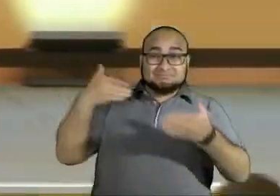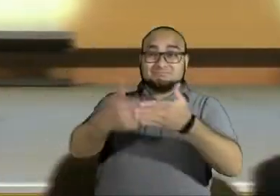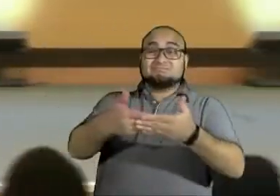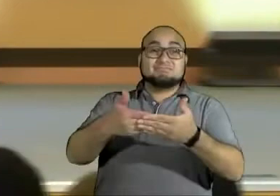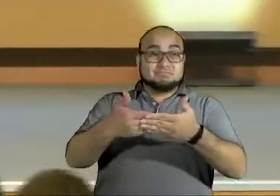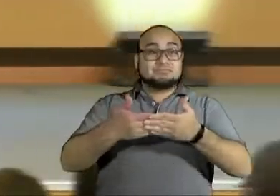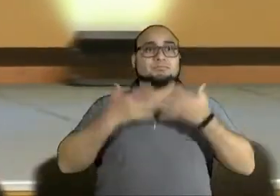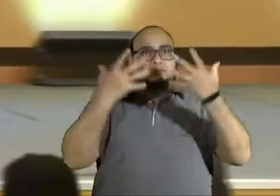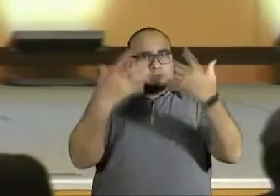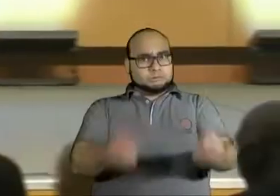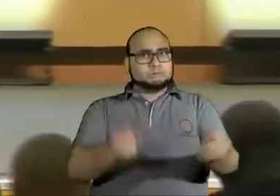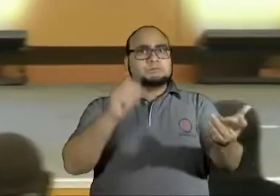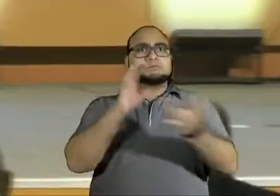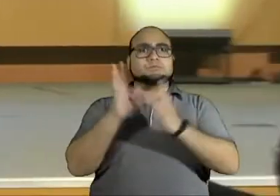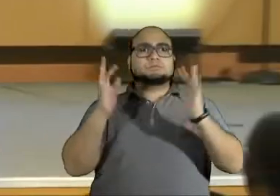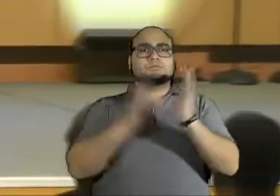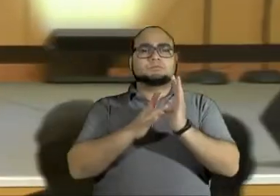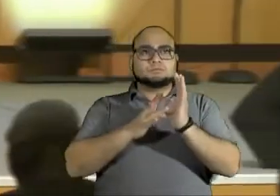Jesus.